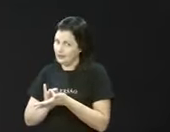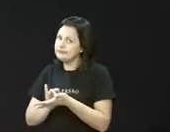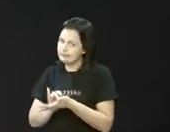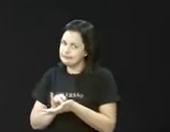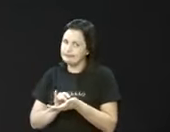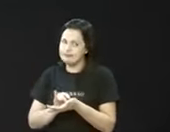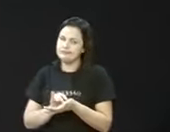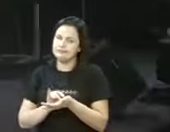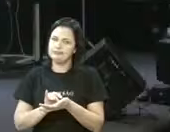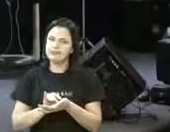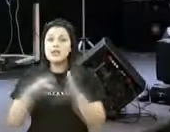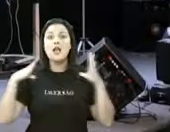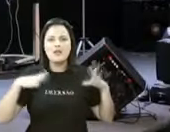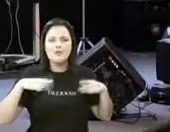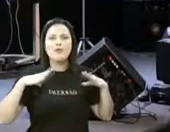debilitante.